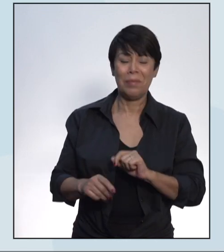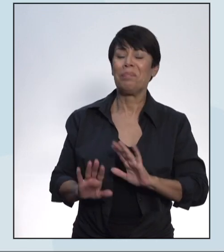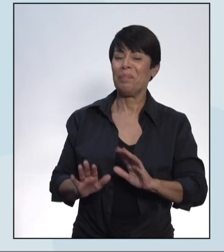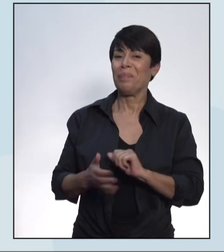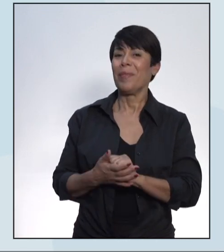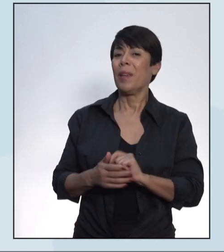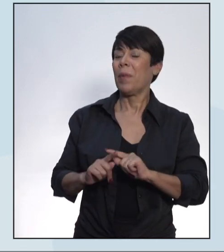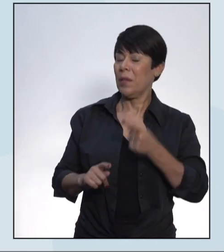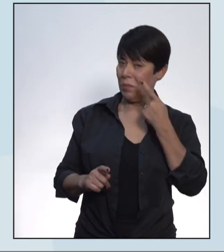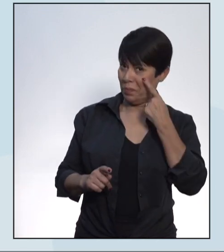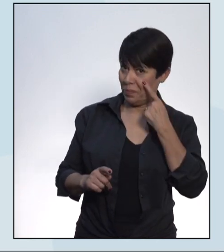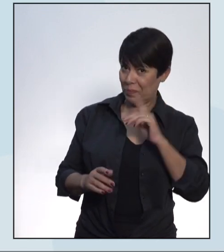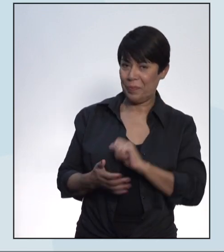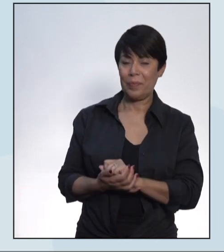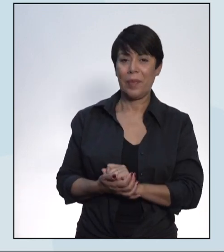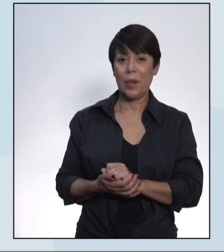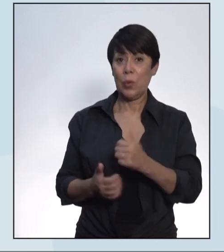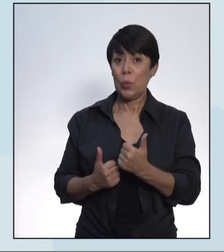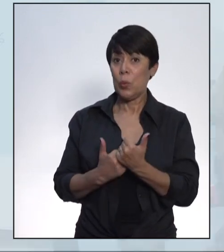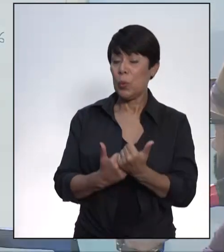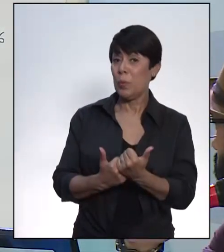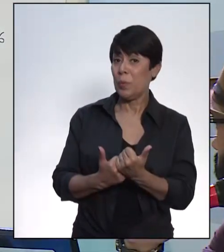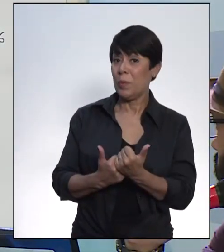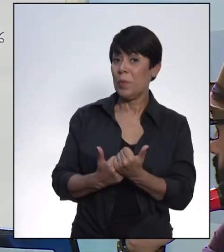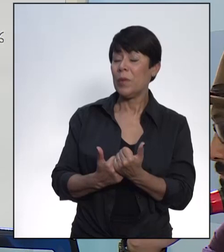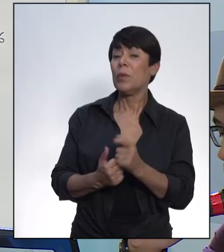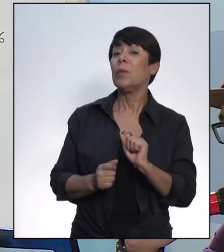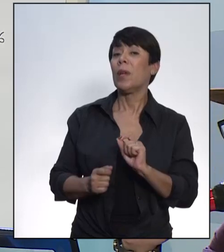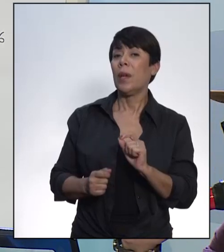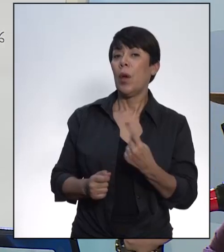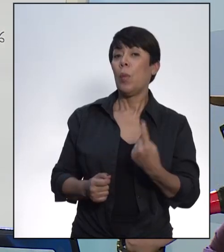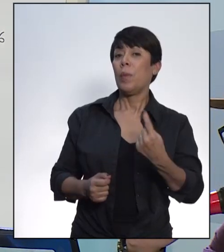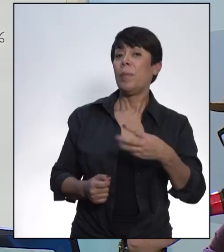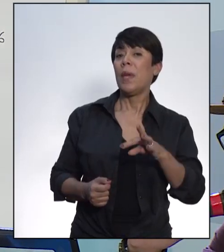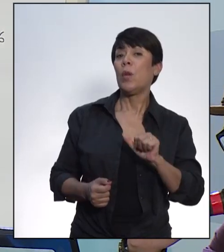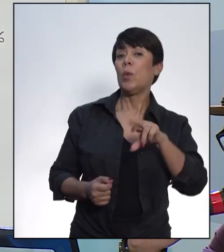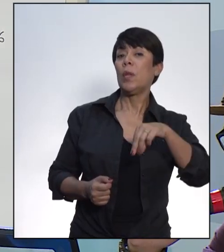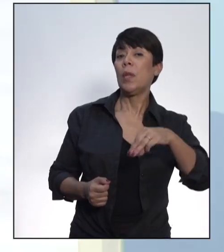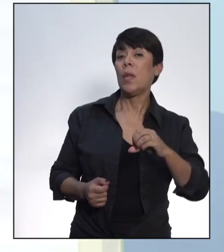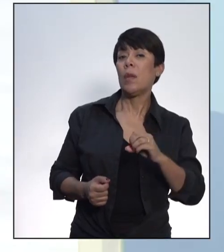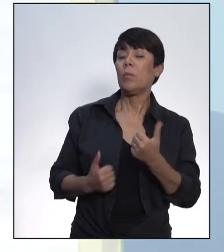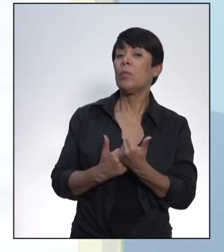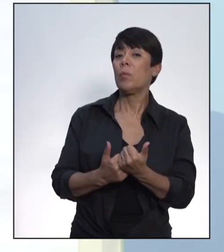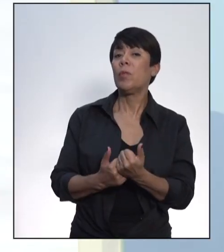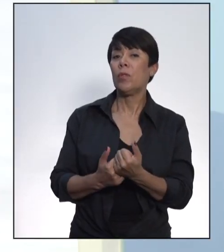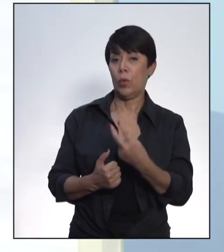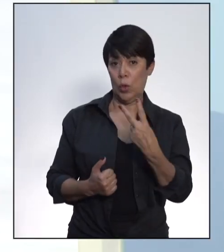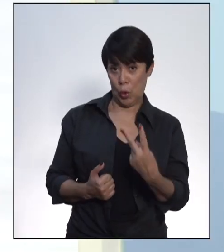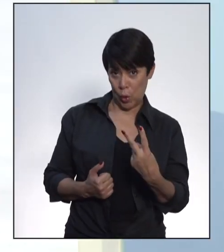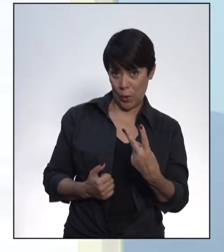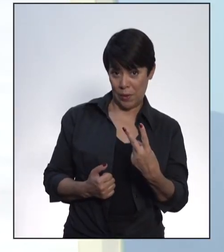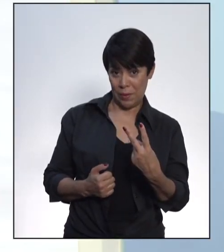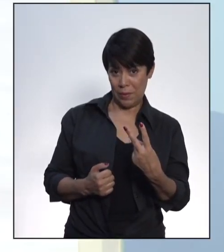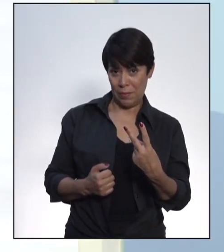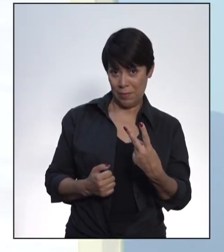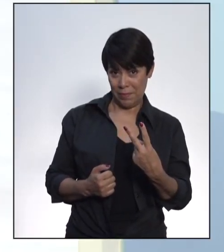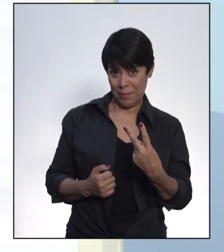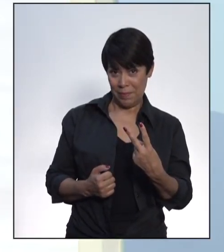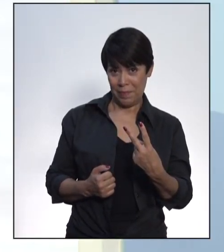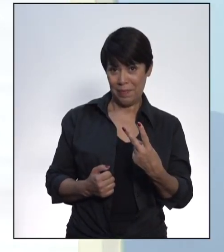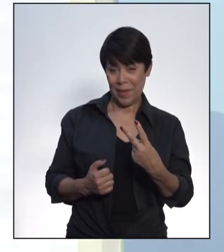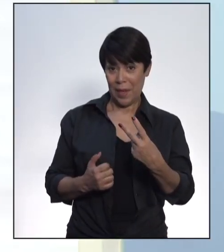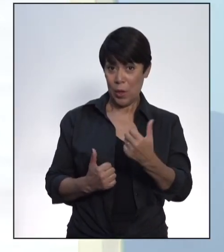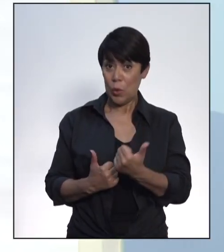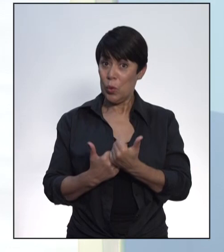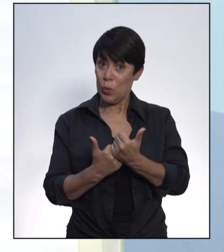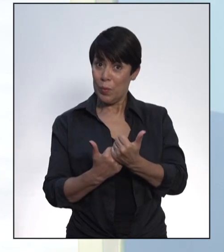fiz? Olha comigo. Então, eu substituí aqui, ó, no primeiro termo, o 2, que é o meu primeiro termo da equação.